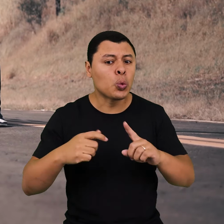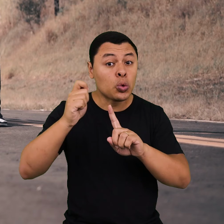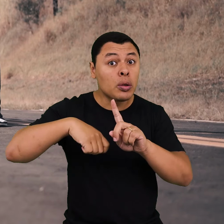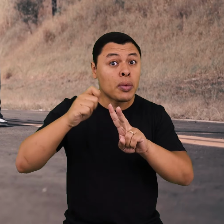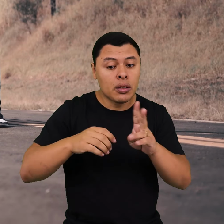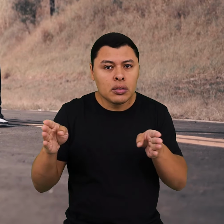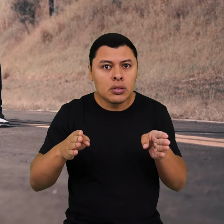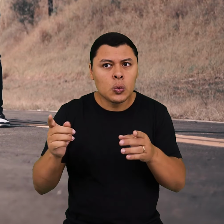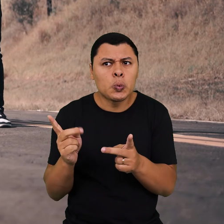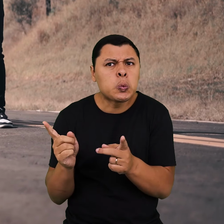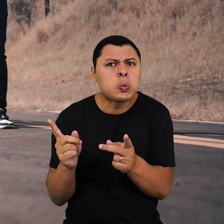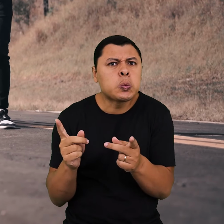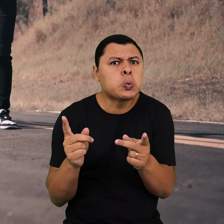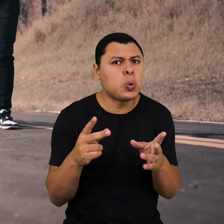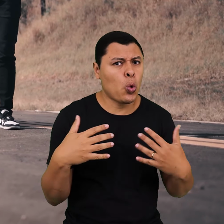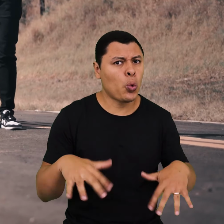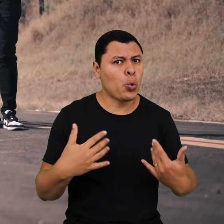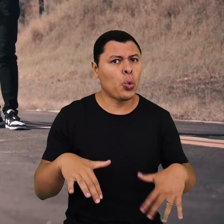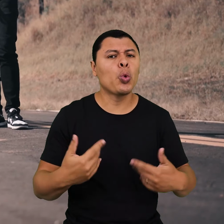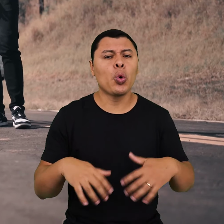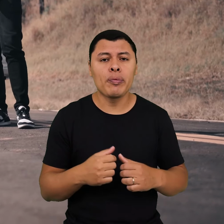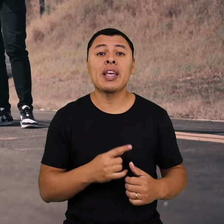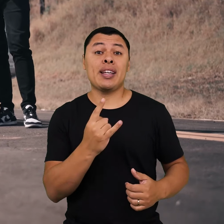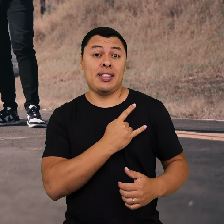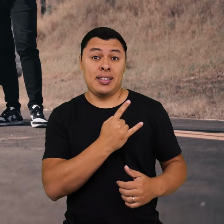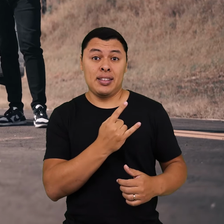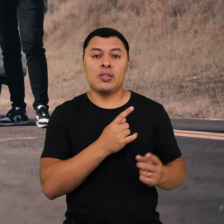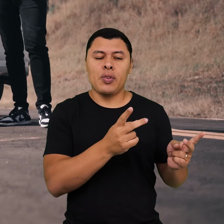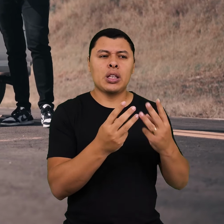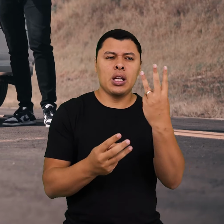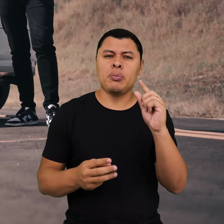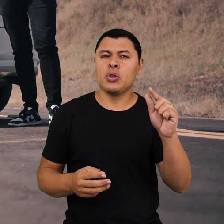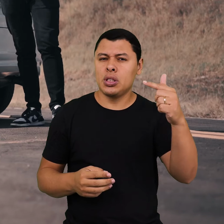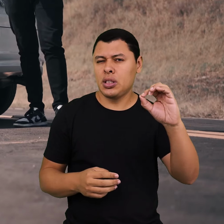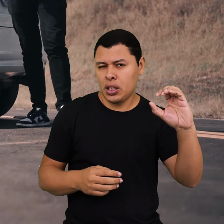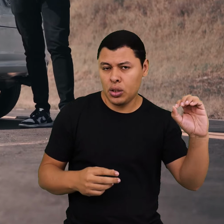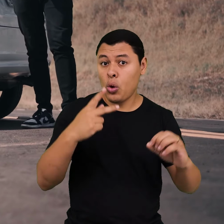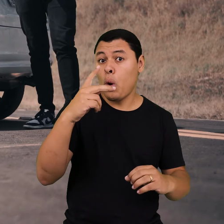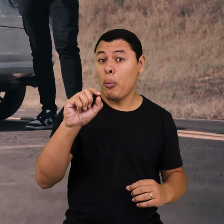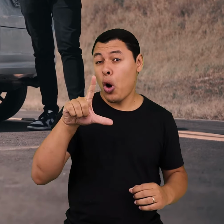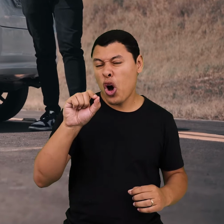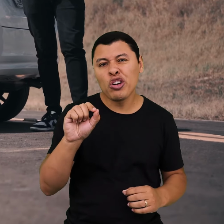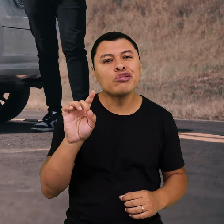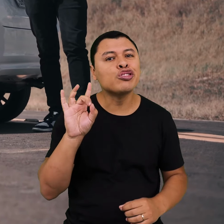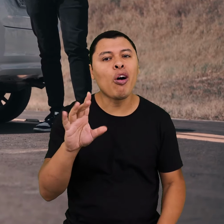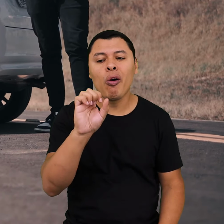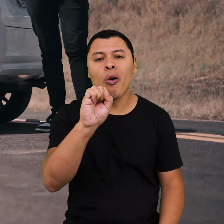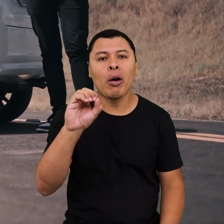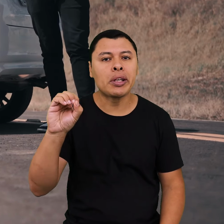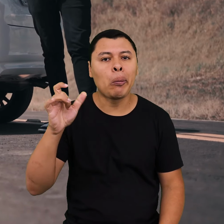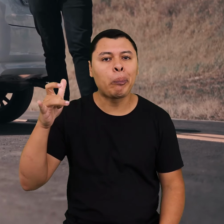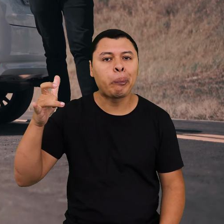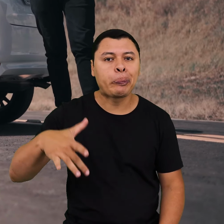e abril, que seria justo justamente porque o City Hatch chegou nessa fase. O City Hatch vendeu os 3.700, o Polo está no momento difícil, vendeu 800 unidades